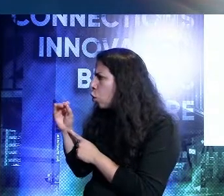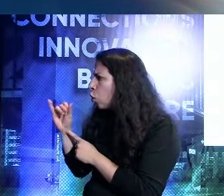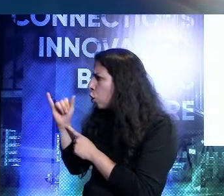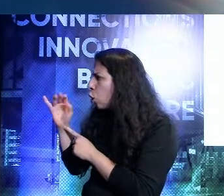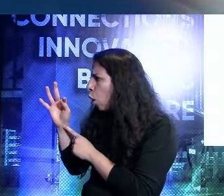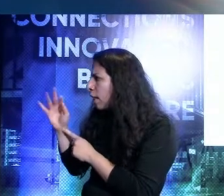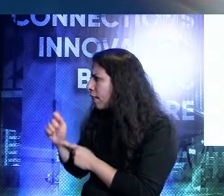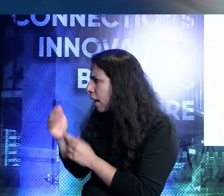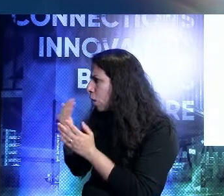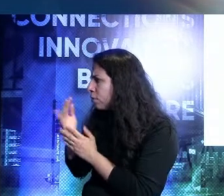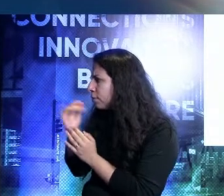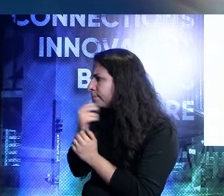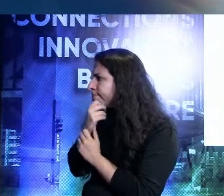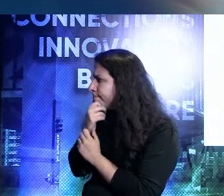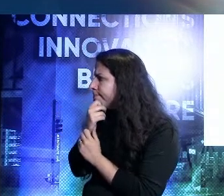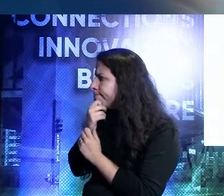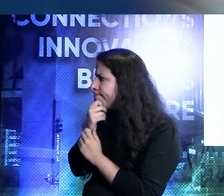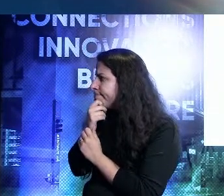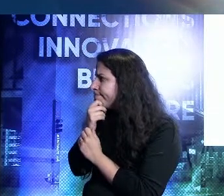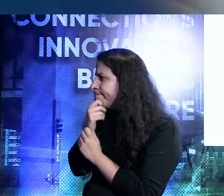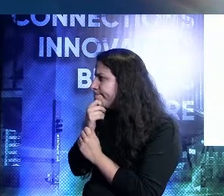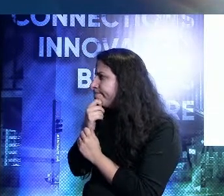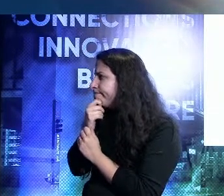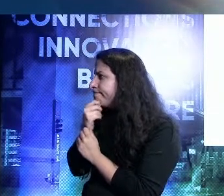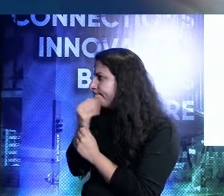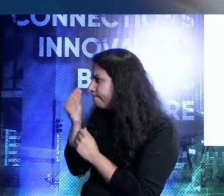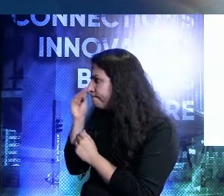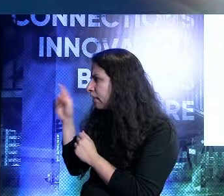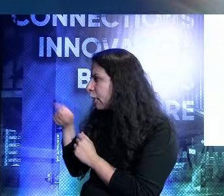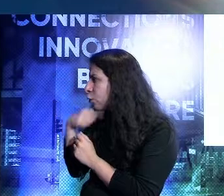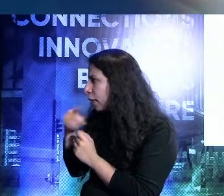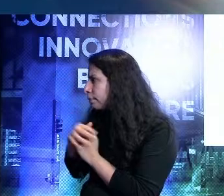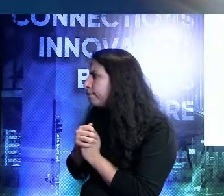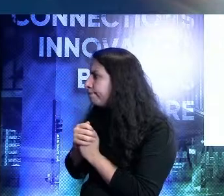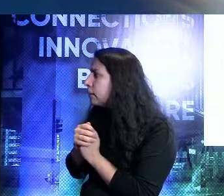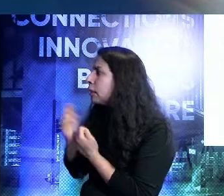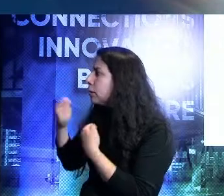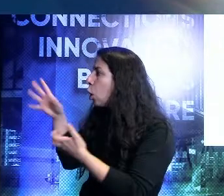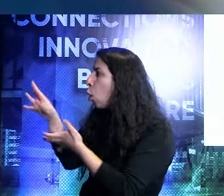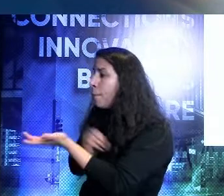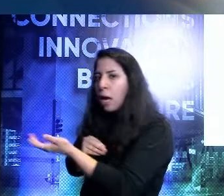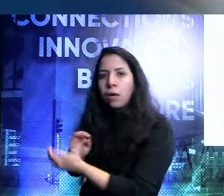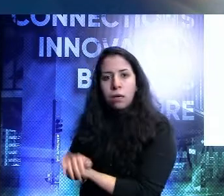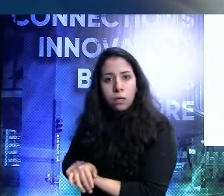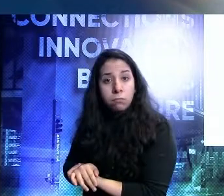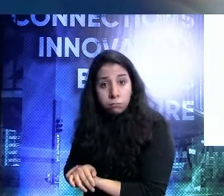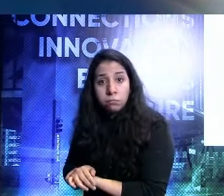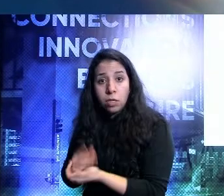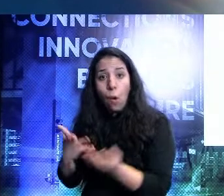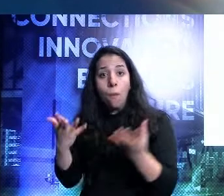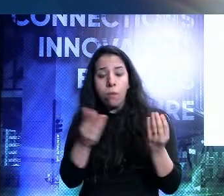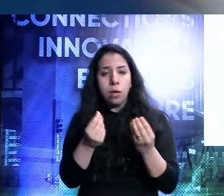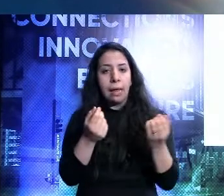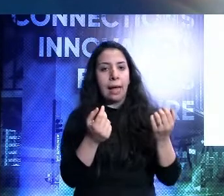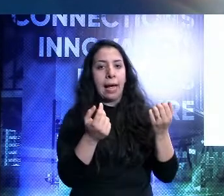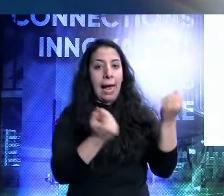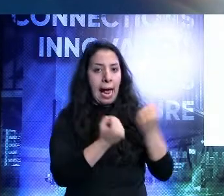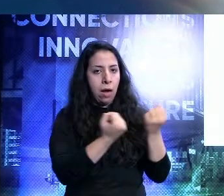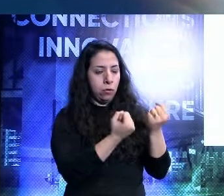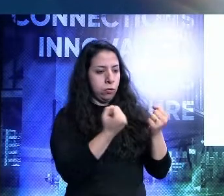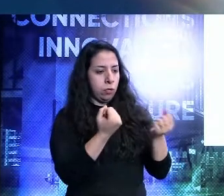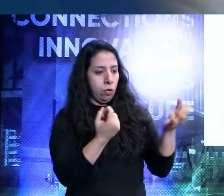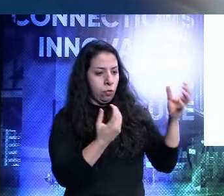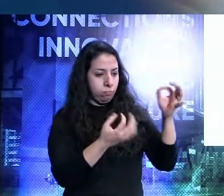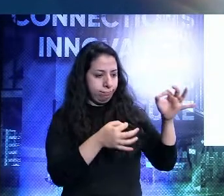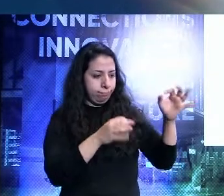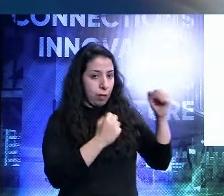E conta a história, e não é mentira, tá? Tinha, inclusive, algumas montadoras que não sabiam exatamente por que dava certo, mas sabiam que